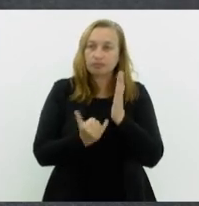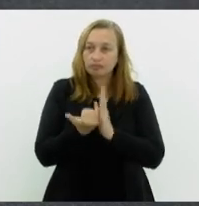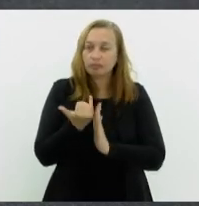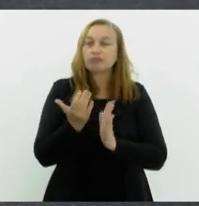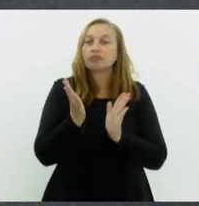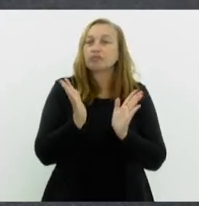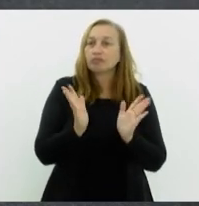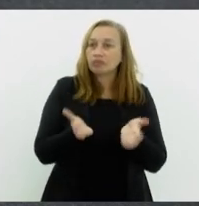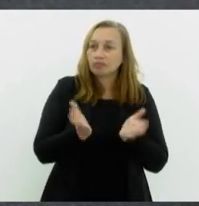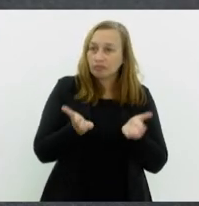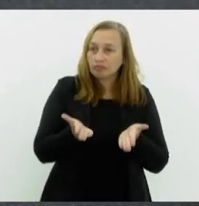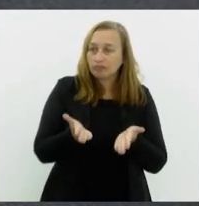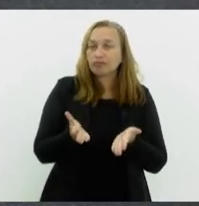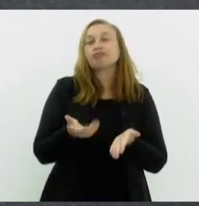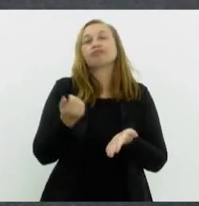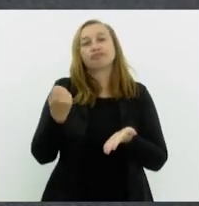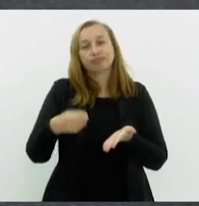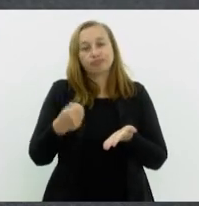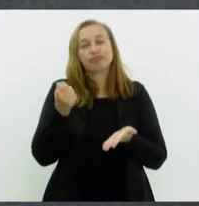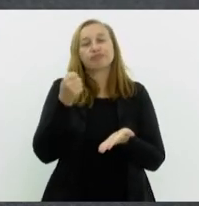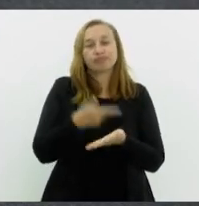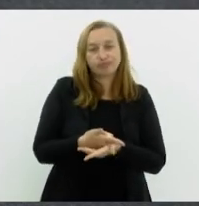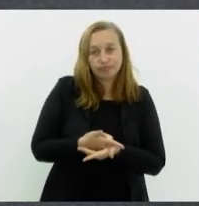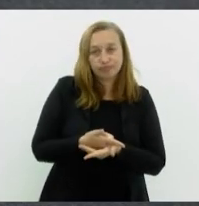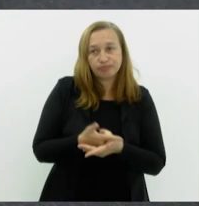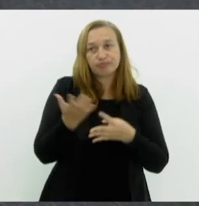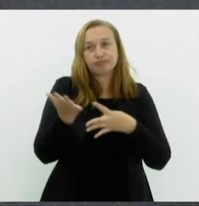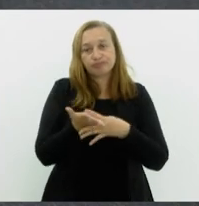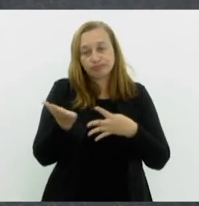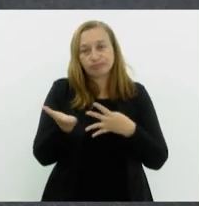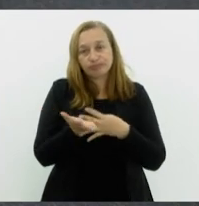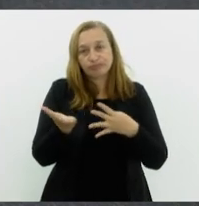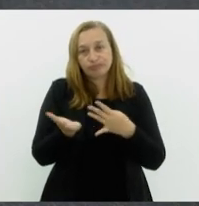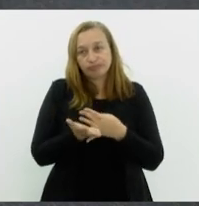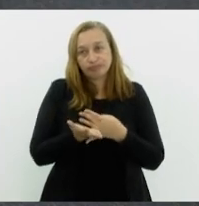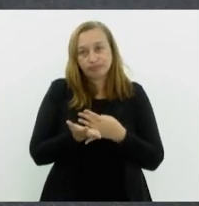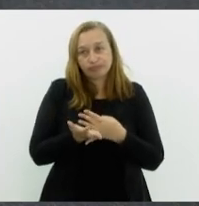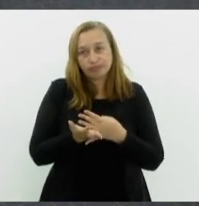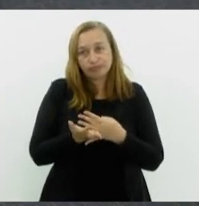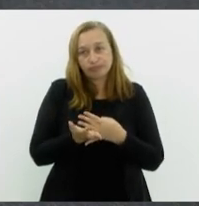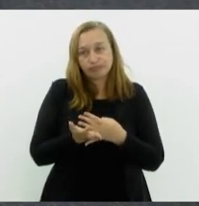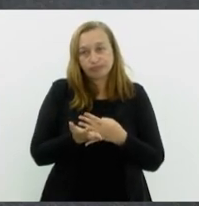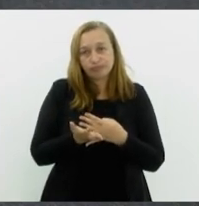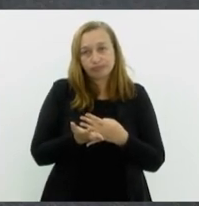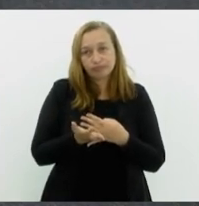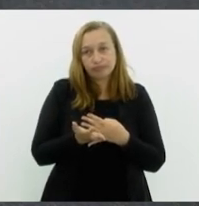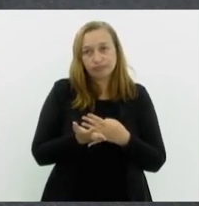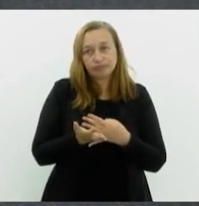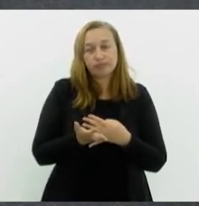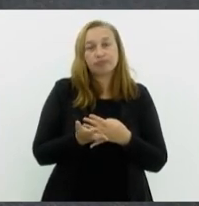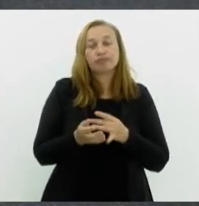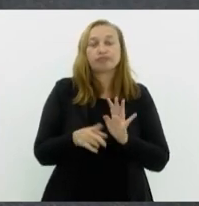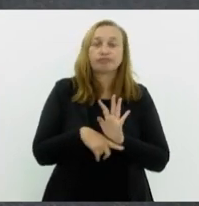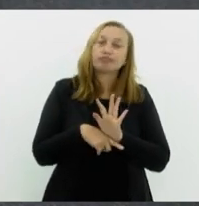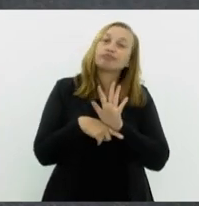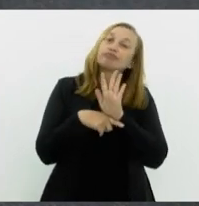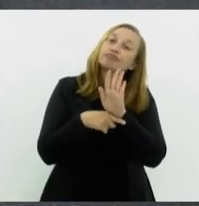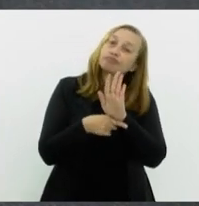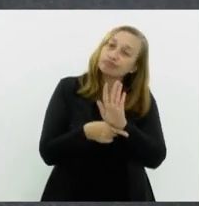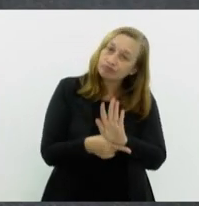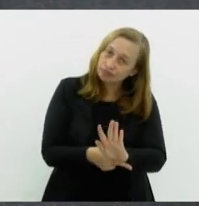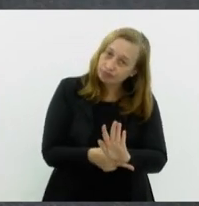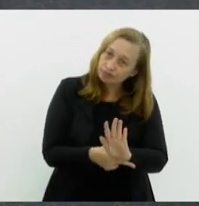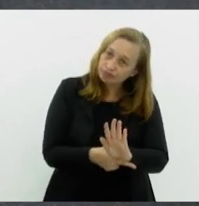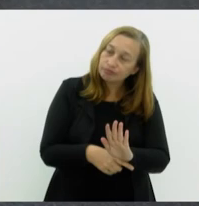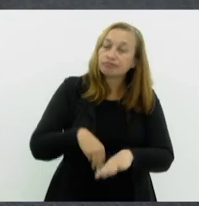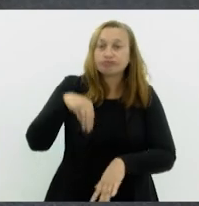vão ter de pagá-lo. Parcelar é, no mínimo, uma medida de razoabilidade para